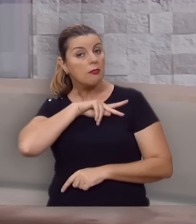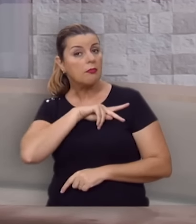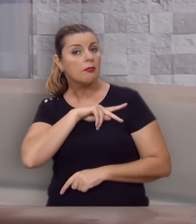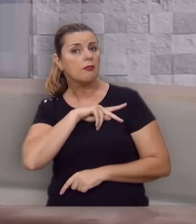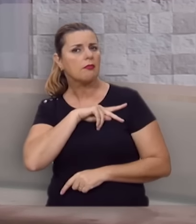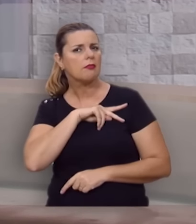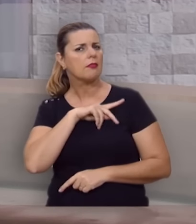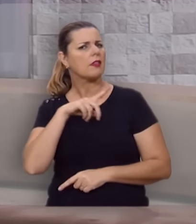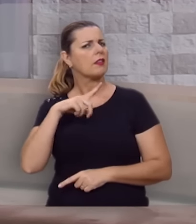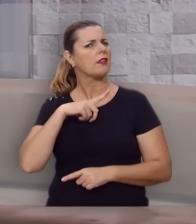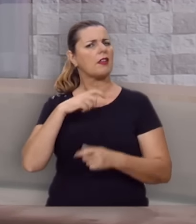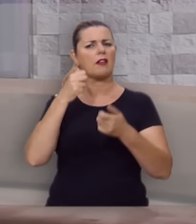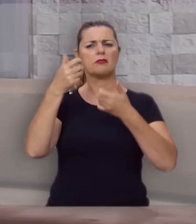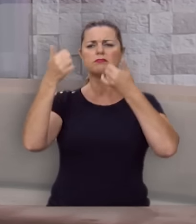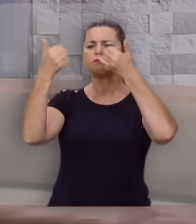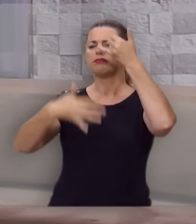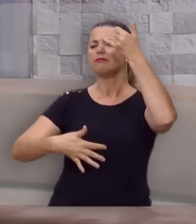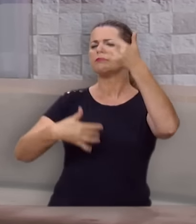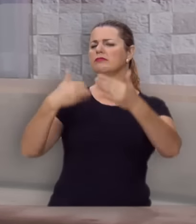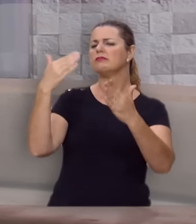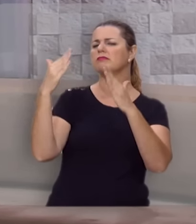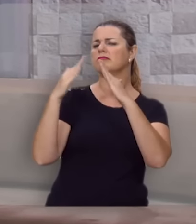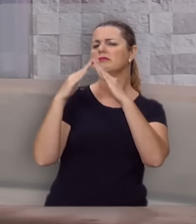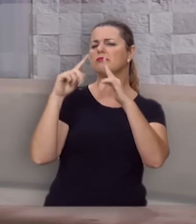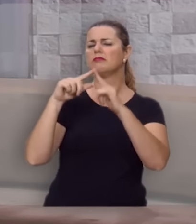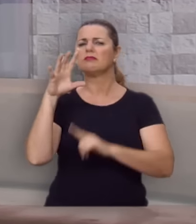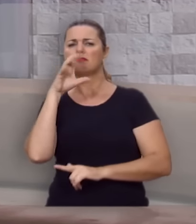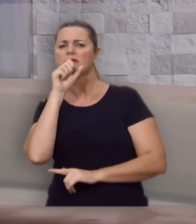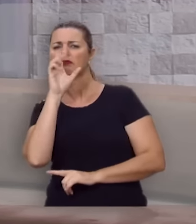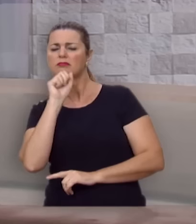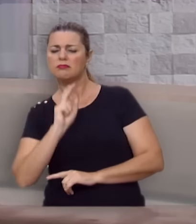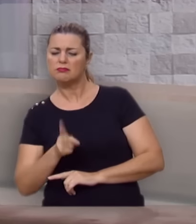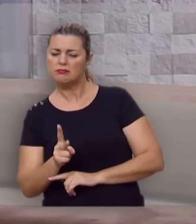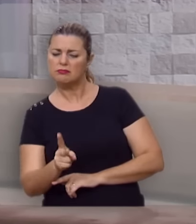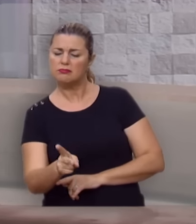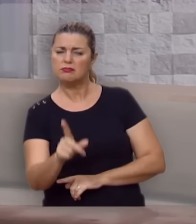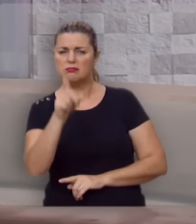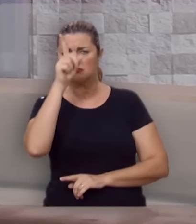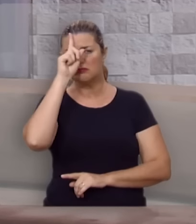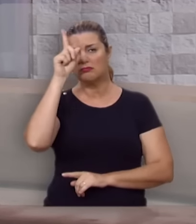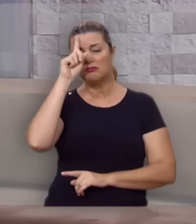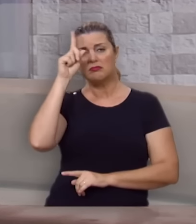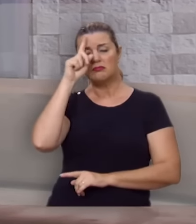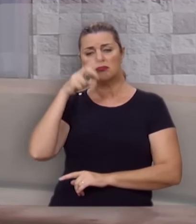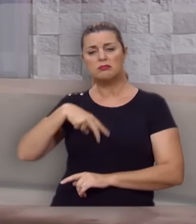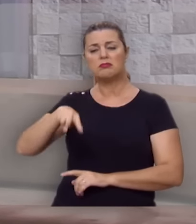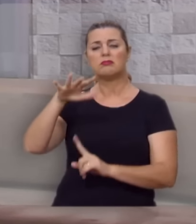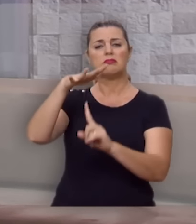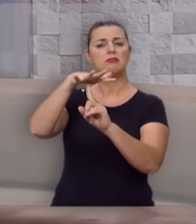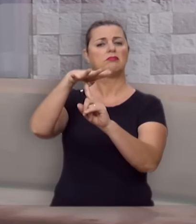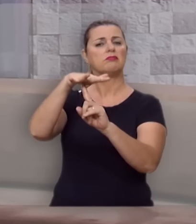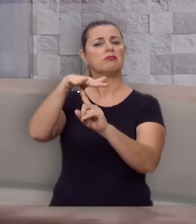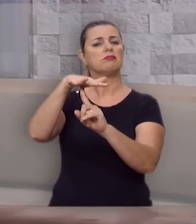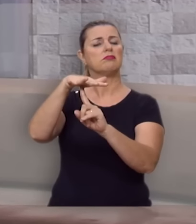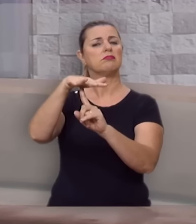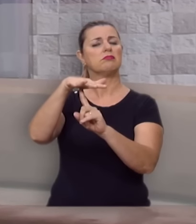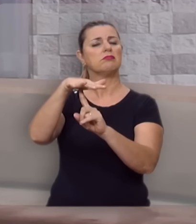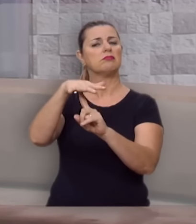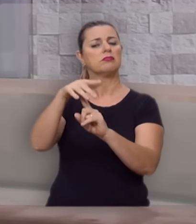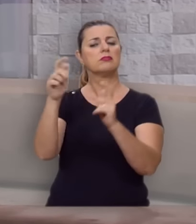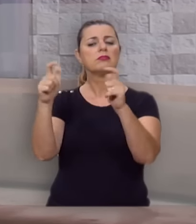Paulo dissertava nas sinagogas aos sábados. Todos os dias Paulo ia para a praça, para a